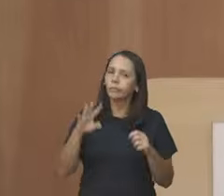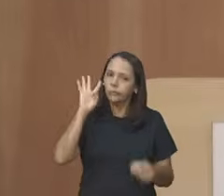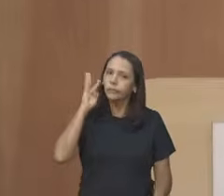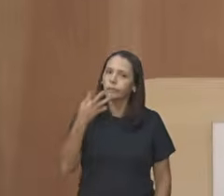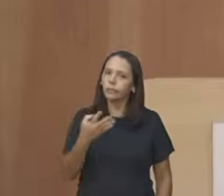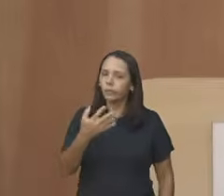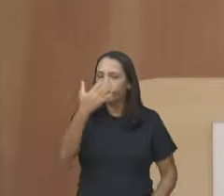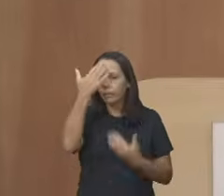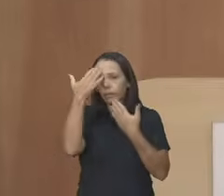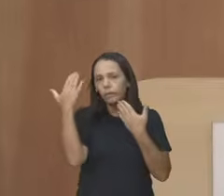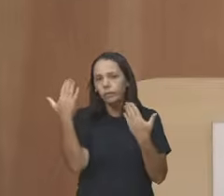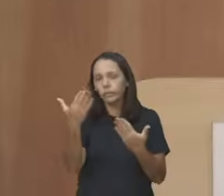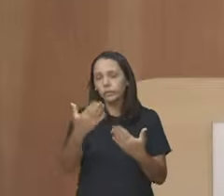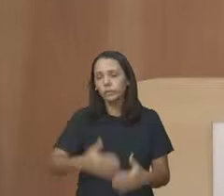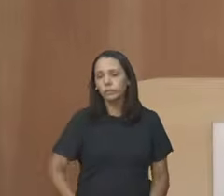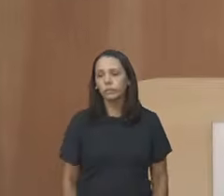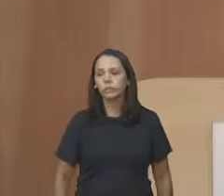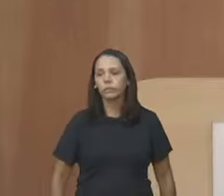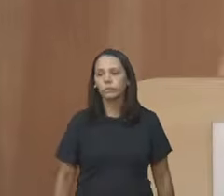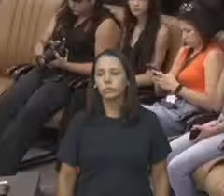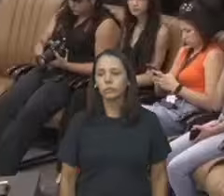obrigado.